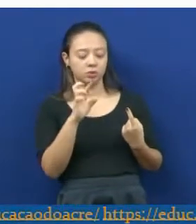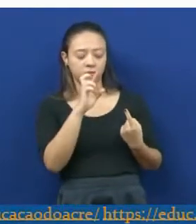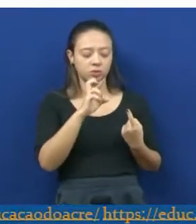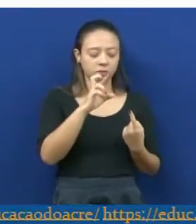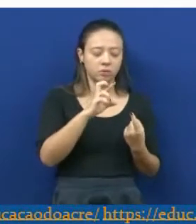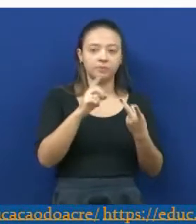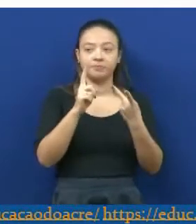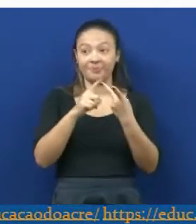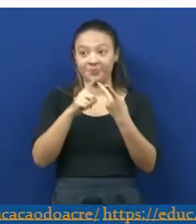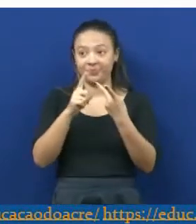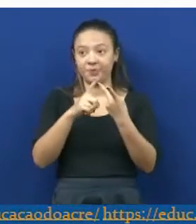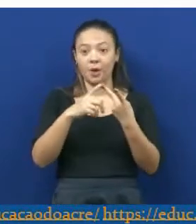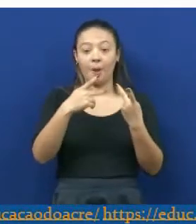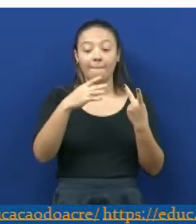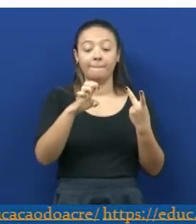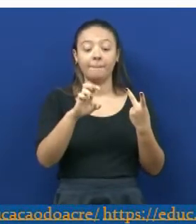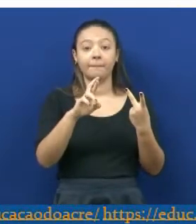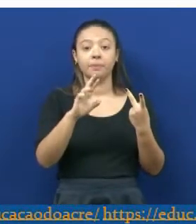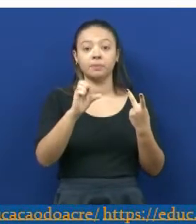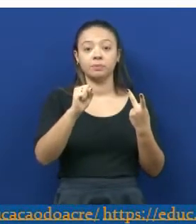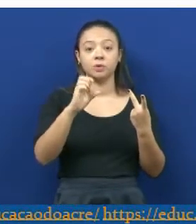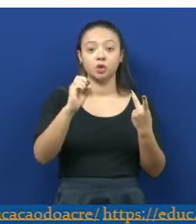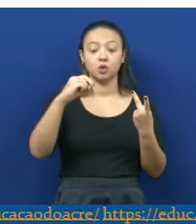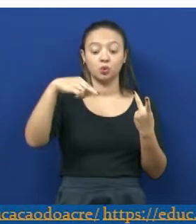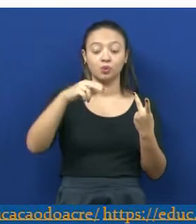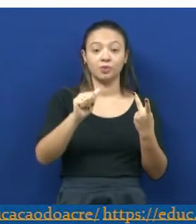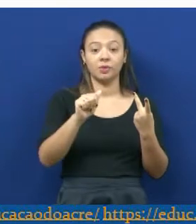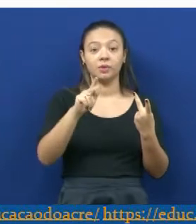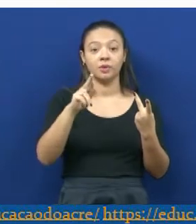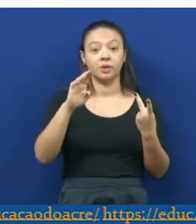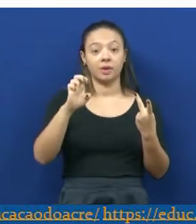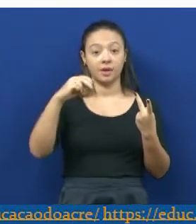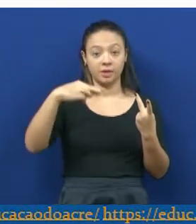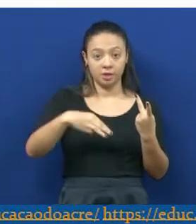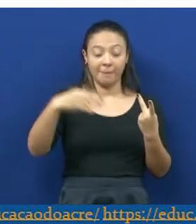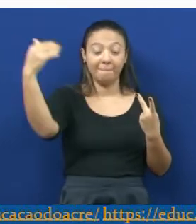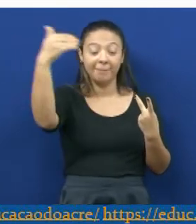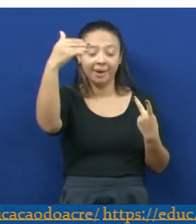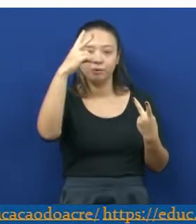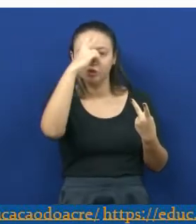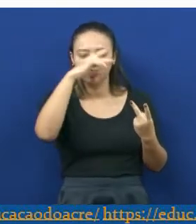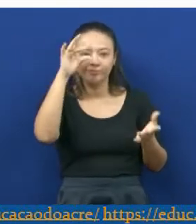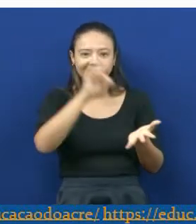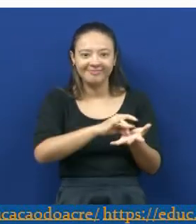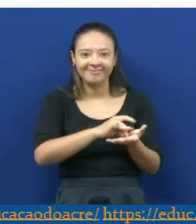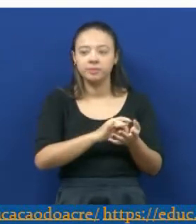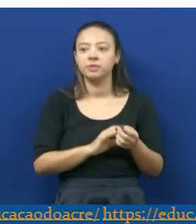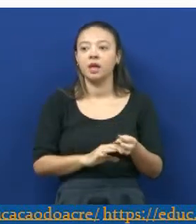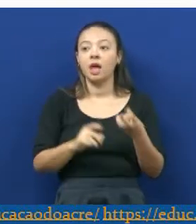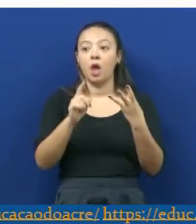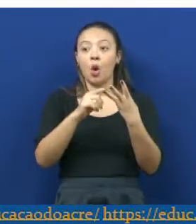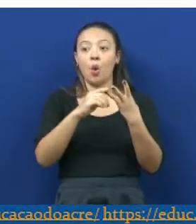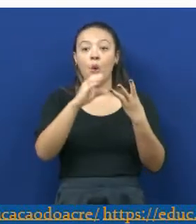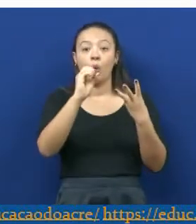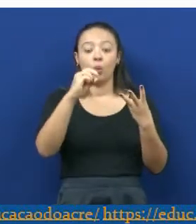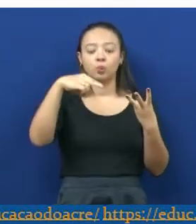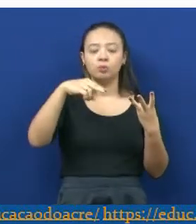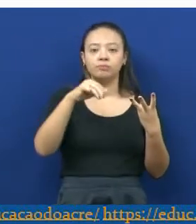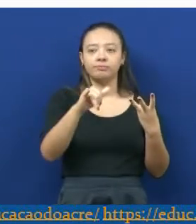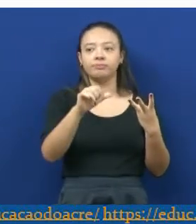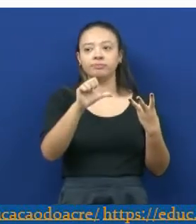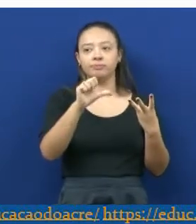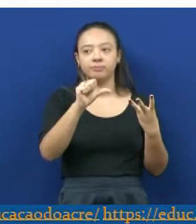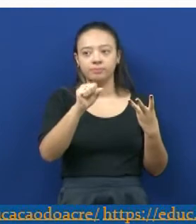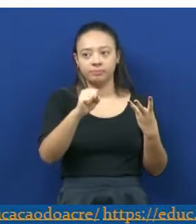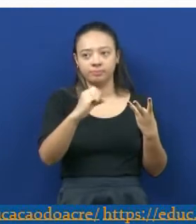pessoa e ele participa dessa história. Já o narrador onisciente é aquele que está em cima, ele vê tudo, ele sabe todos os